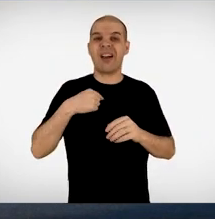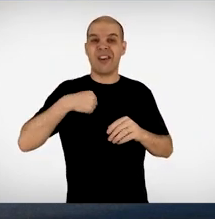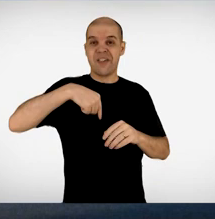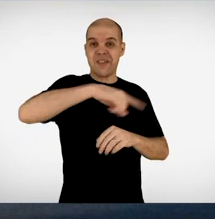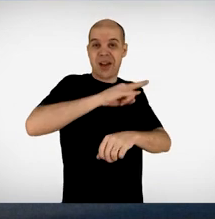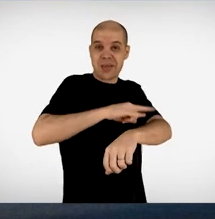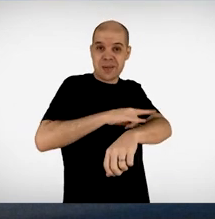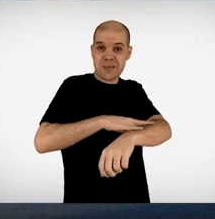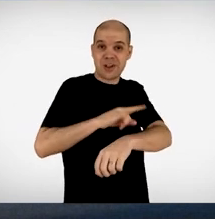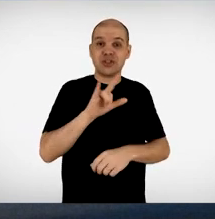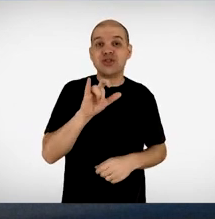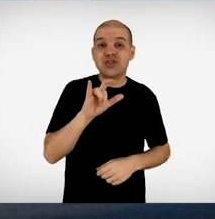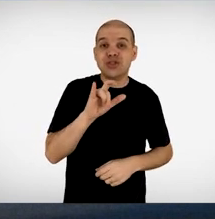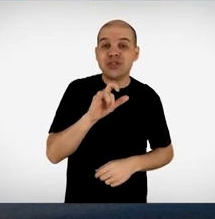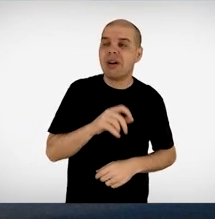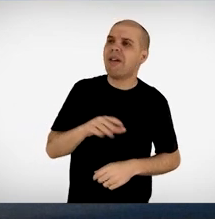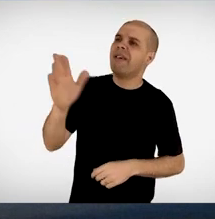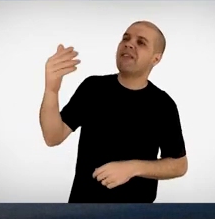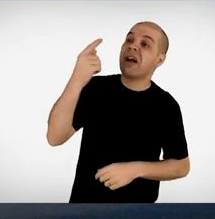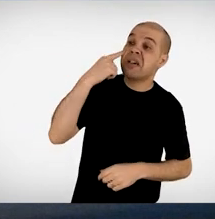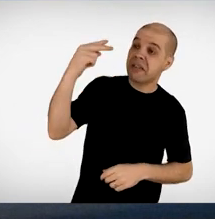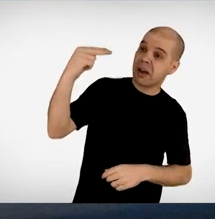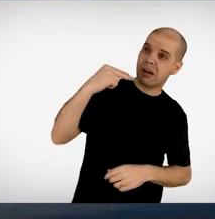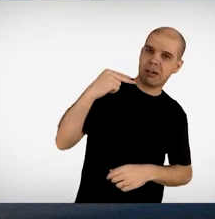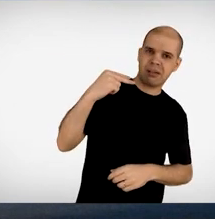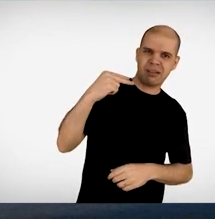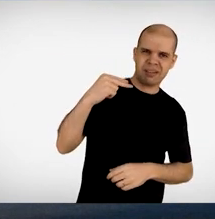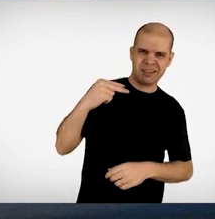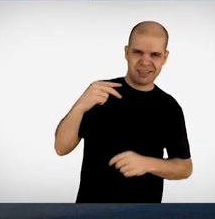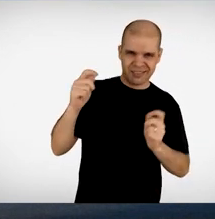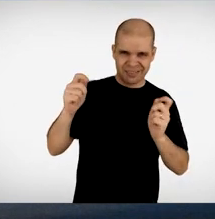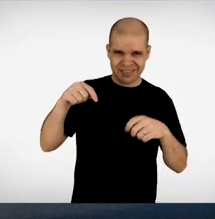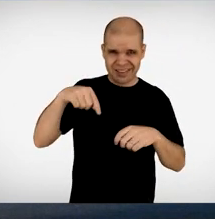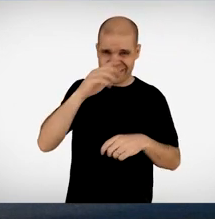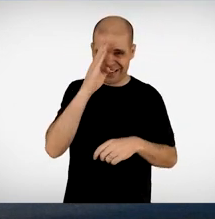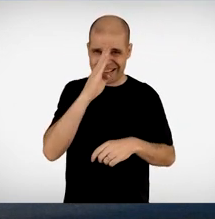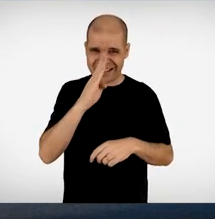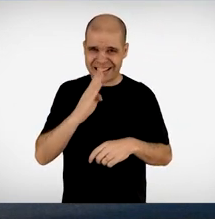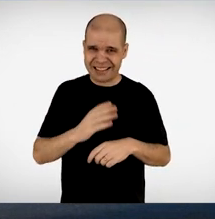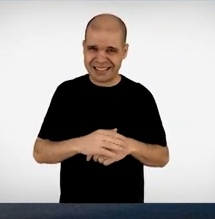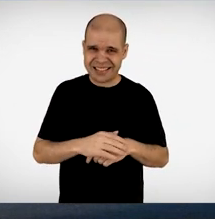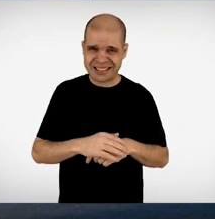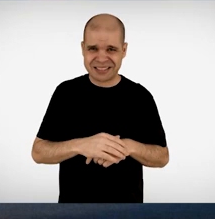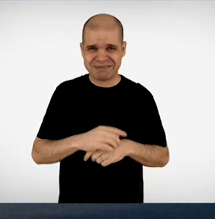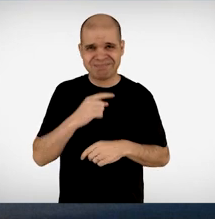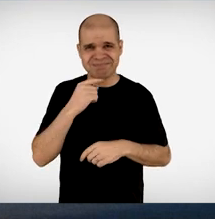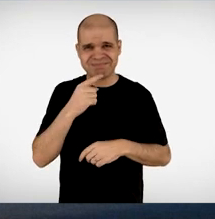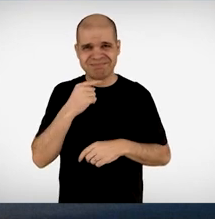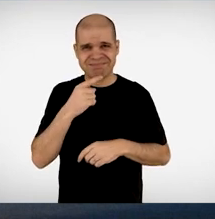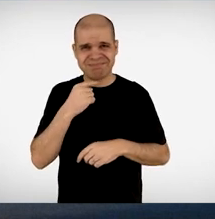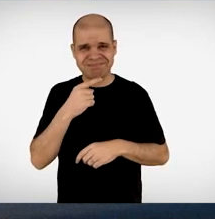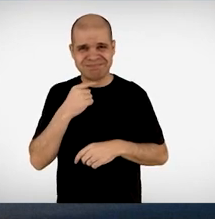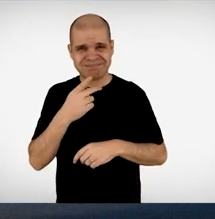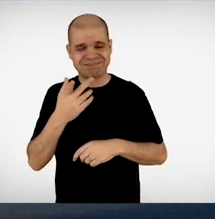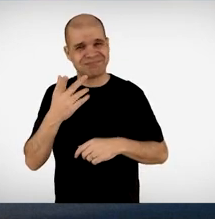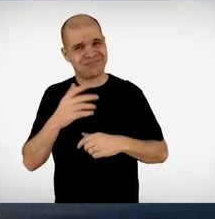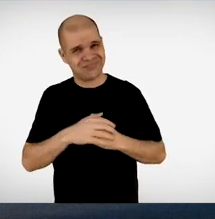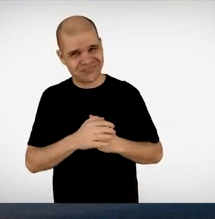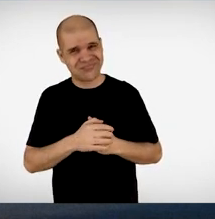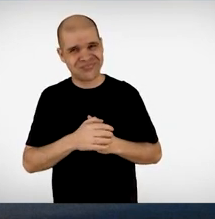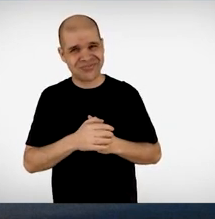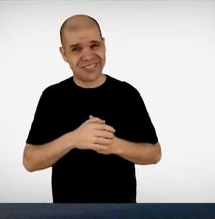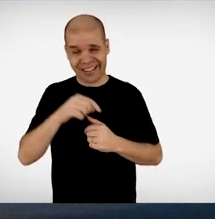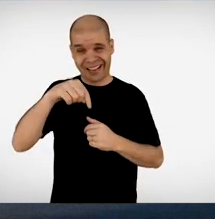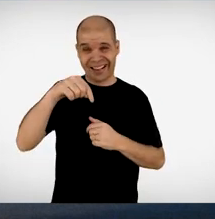mulher brasileira, ela fala para o Envid assim, você quer servir café até os 50 anos? Ele responde, isso é ofensivo, eu não sei